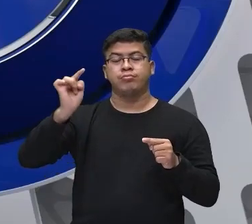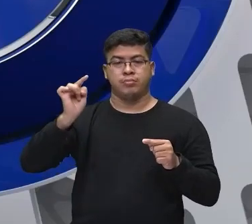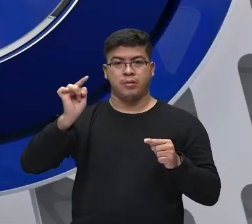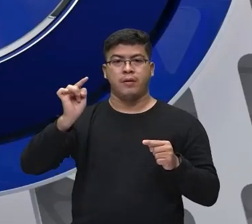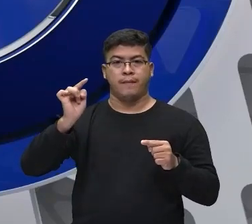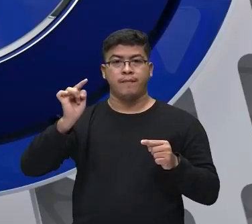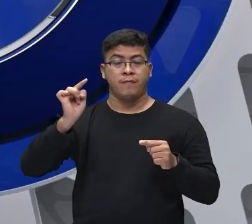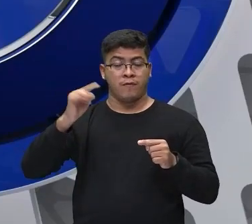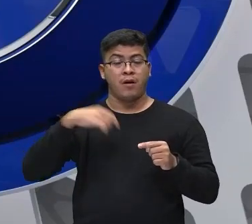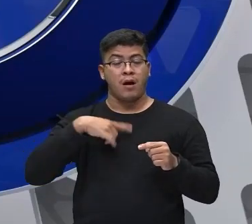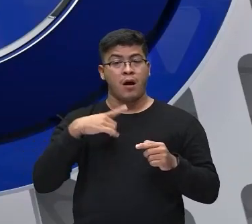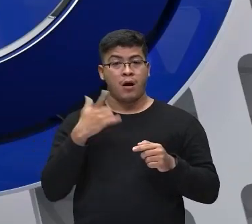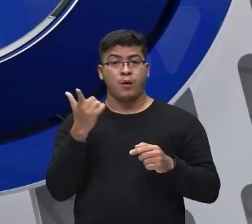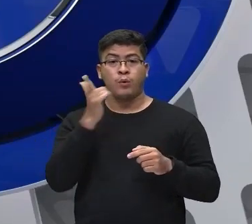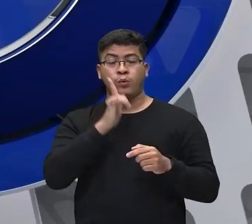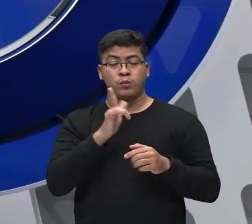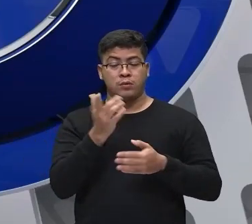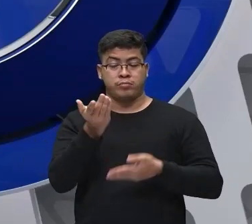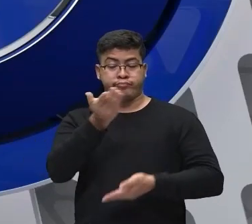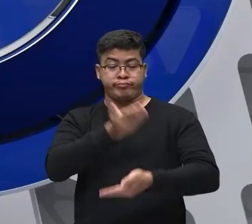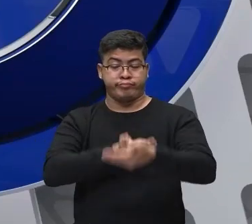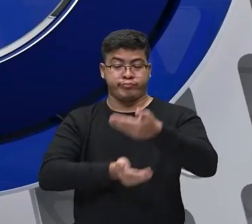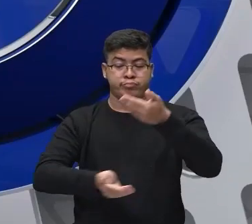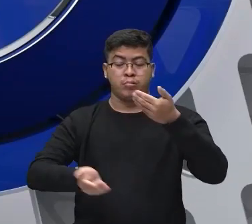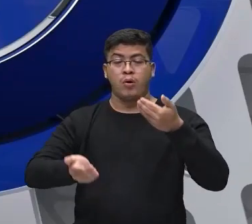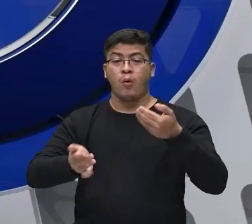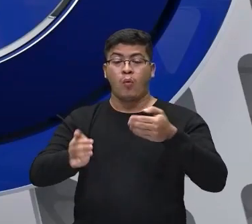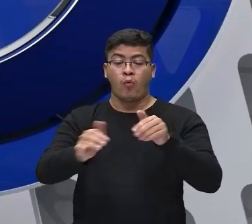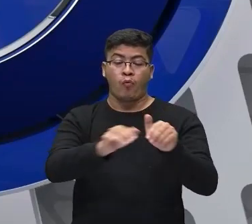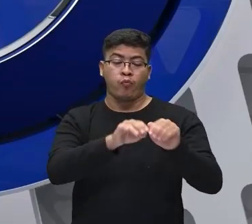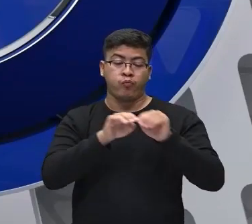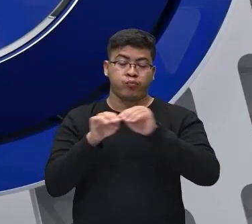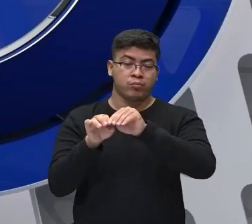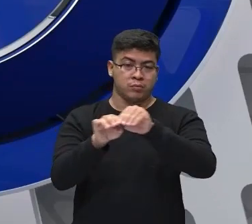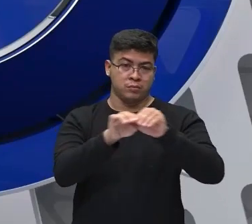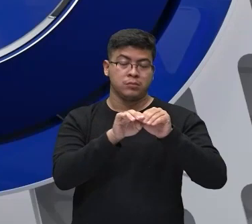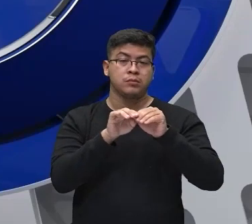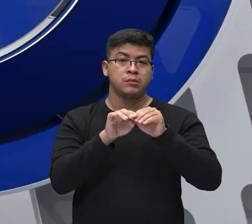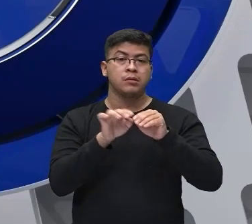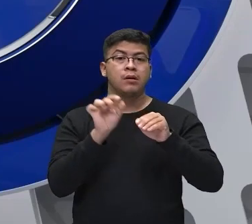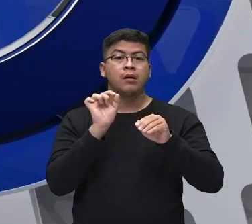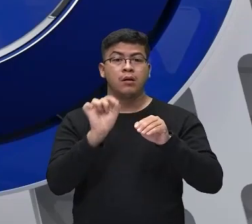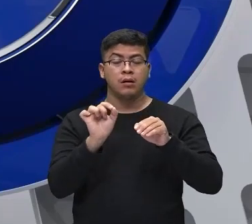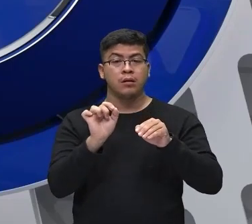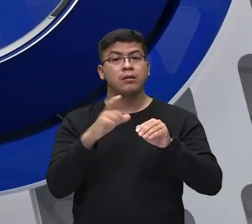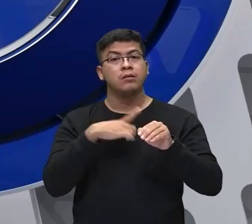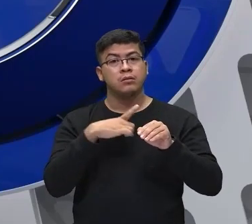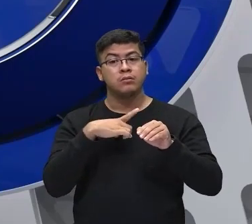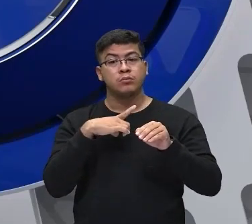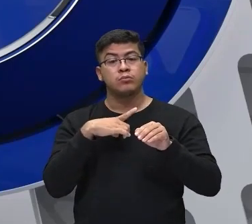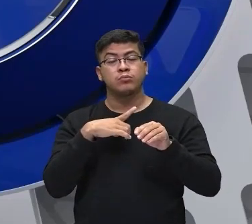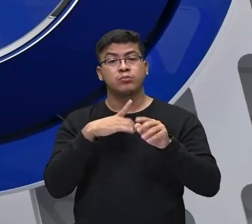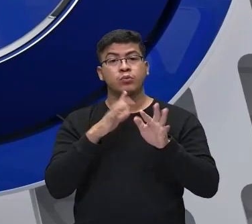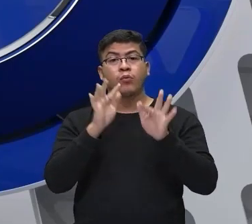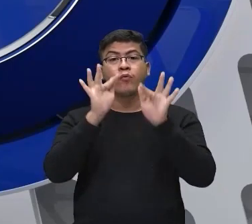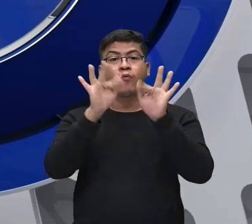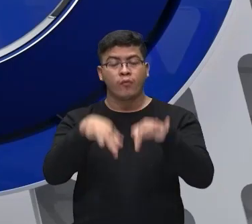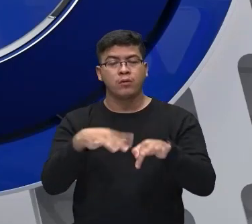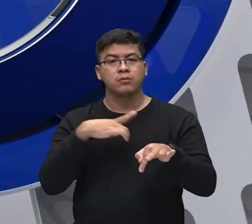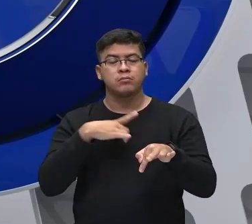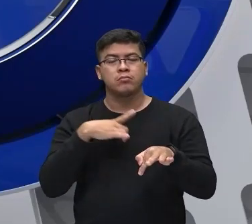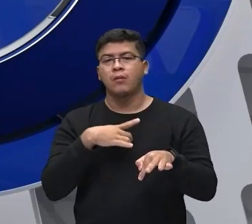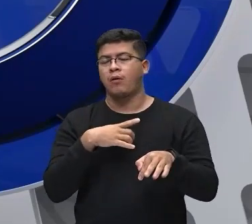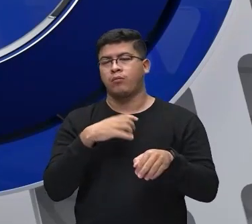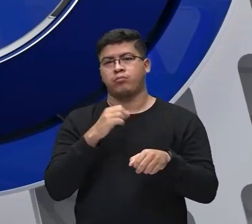troca térmica, né? Procurando o equilíbrio térmico e vai então ter o resultado de ficar